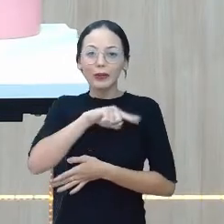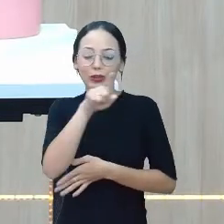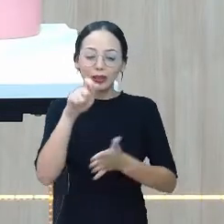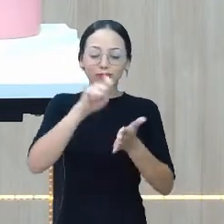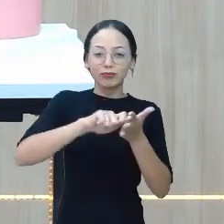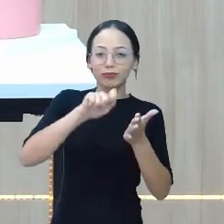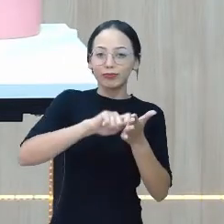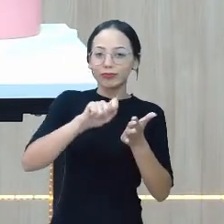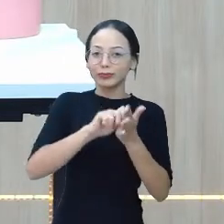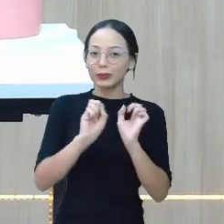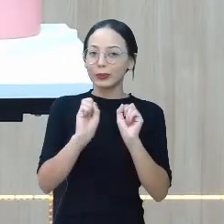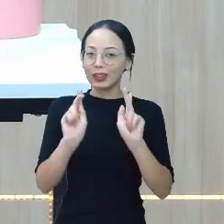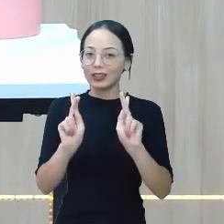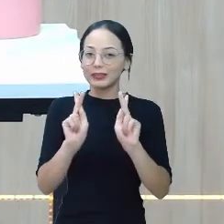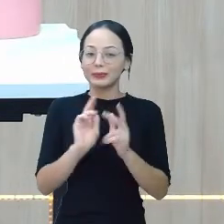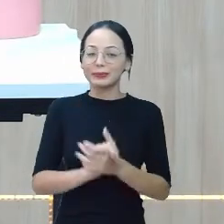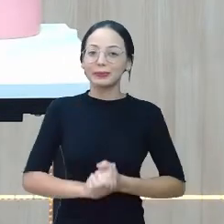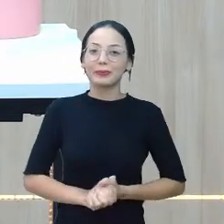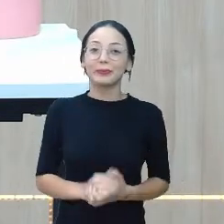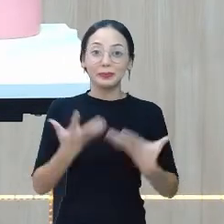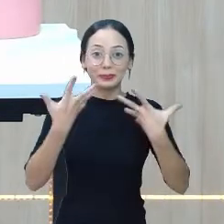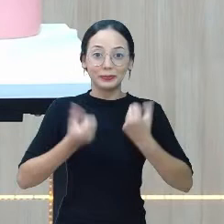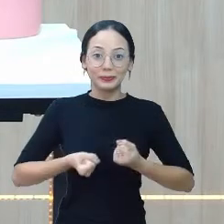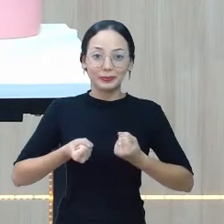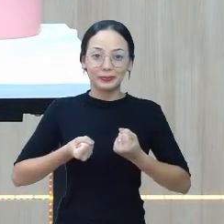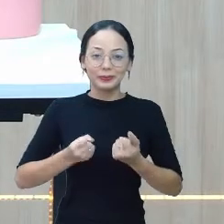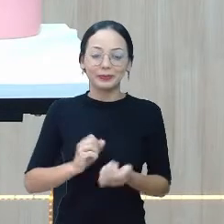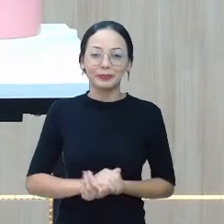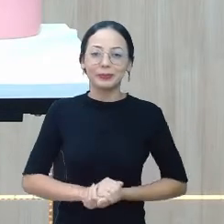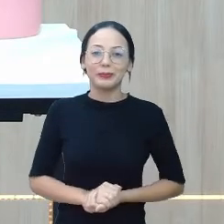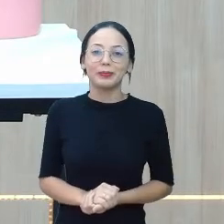alguns registros, ok? Vamos lá.